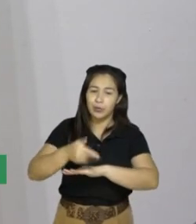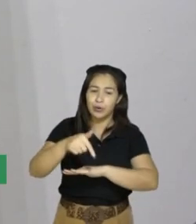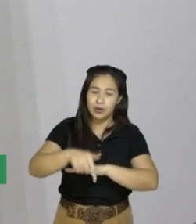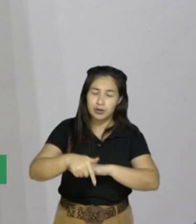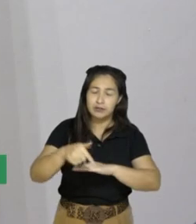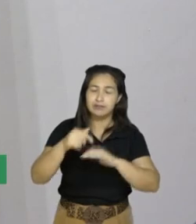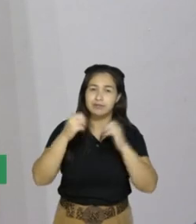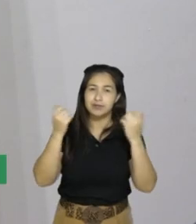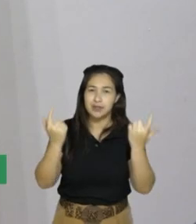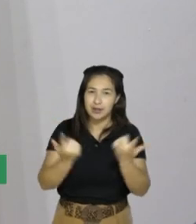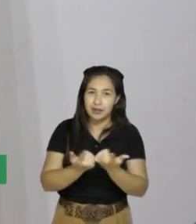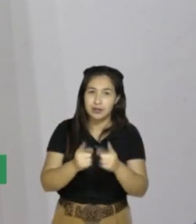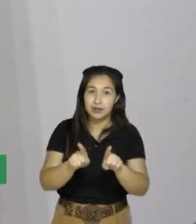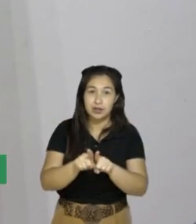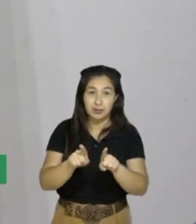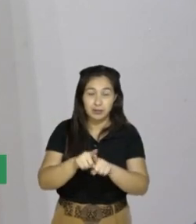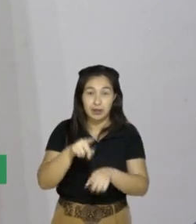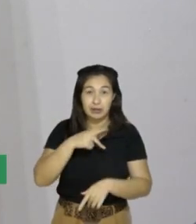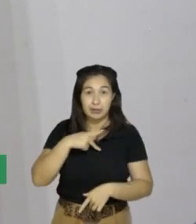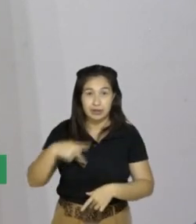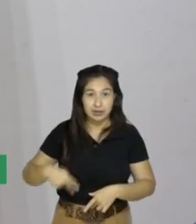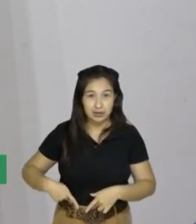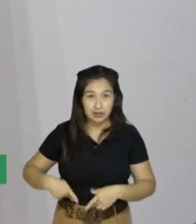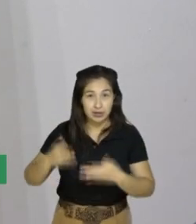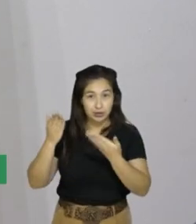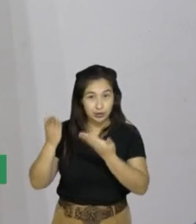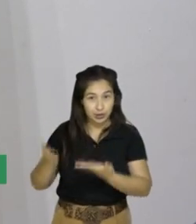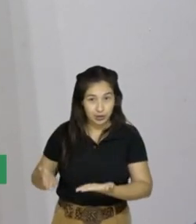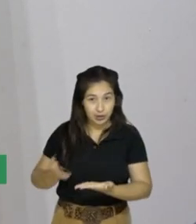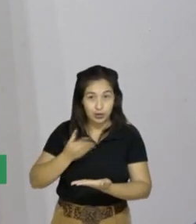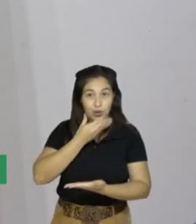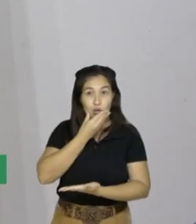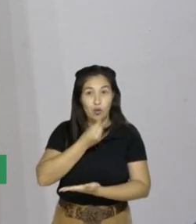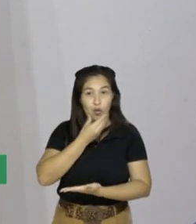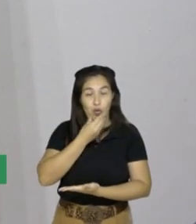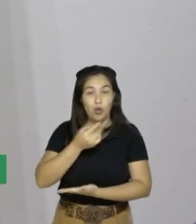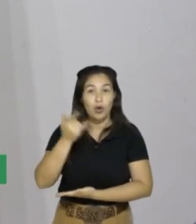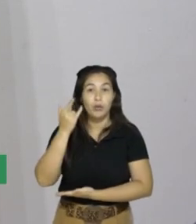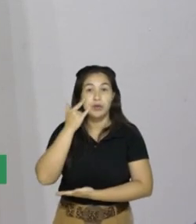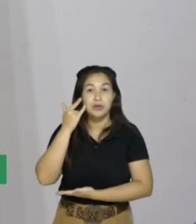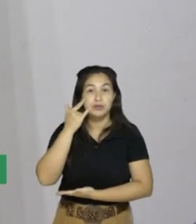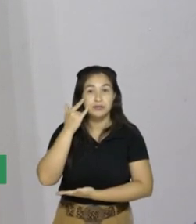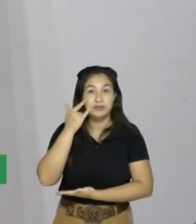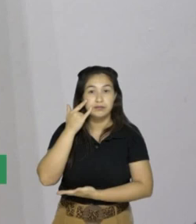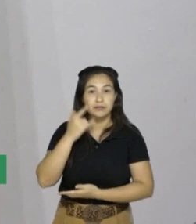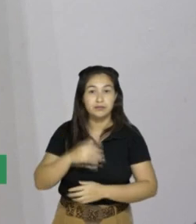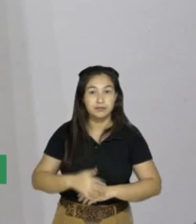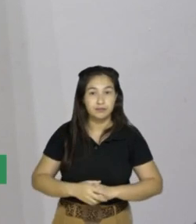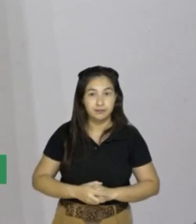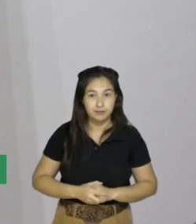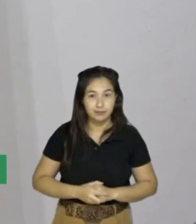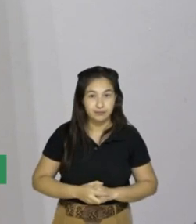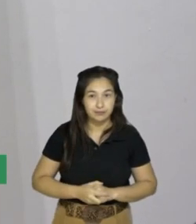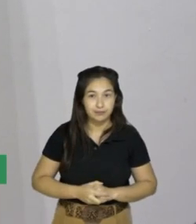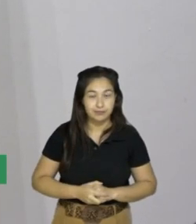do presidente dessa sessão do deputado Mauro de Nadal